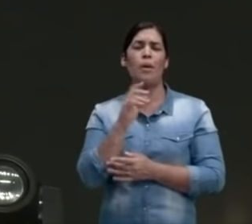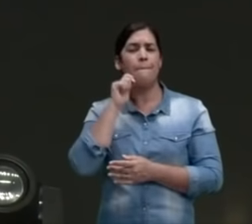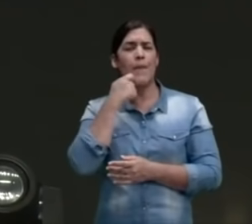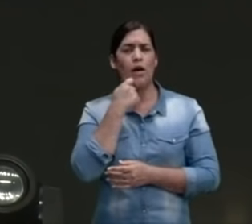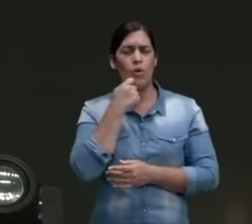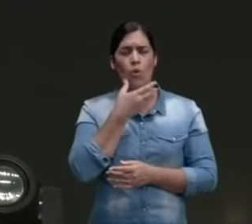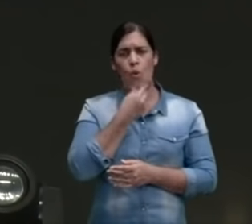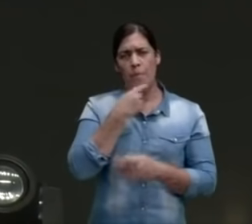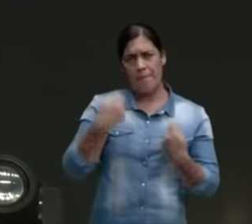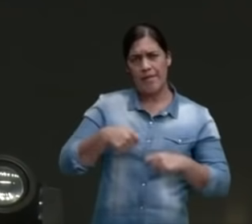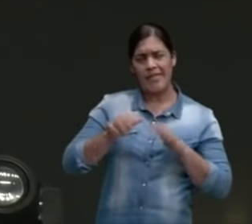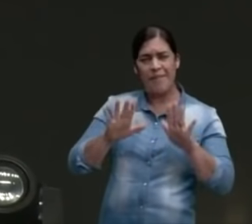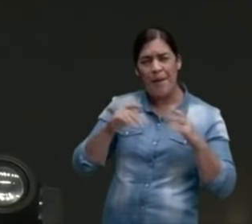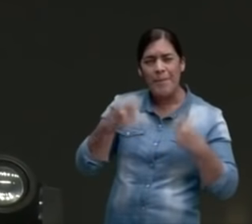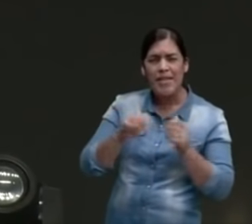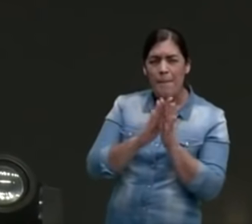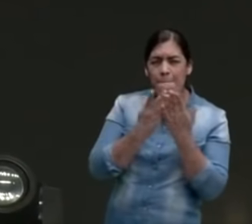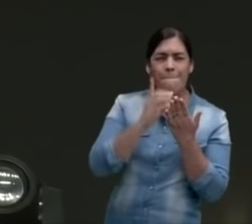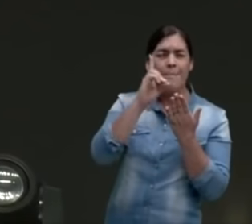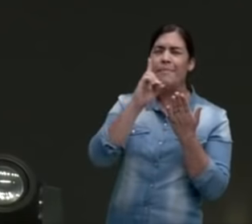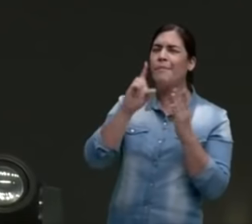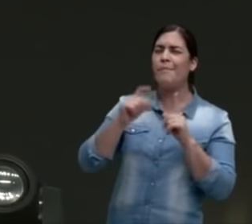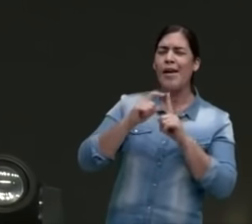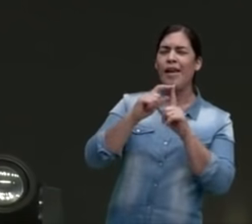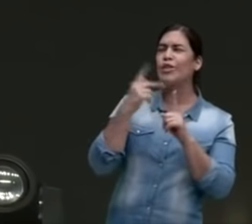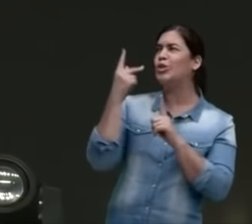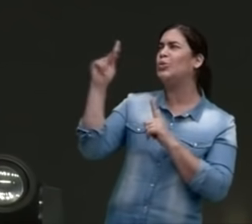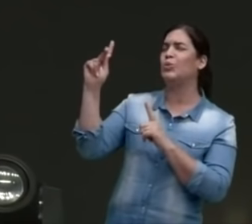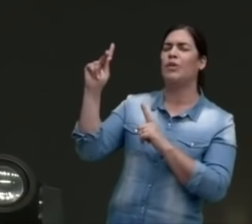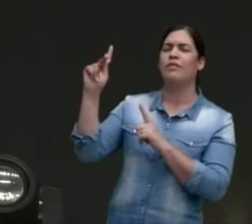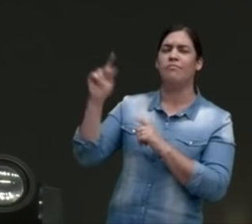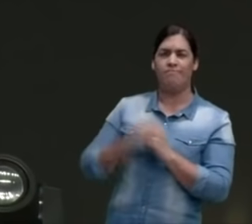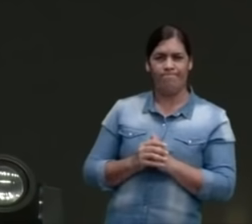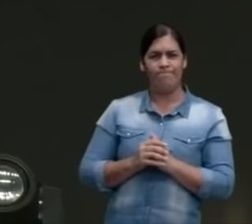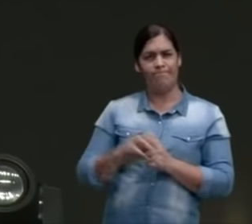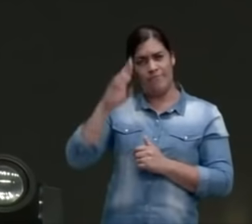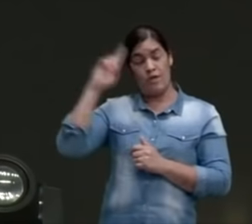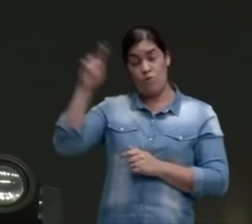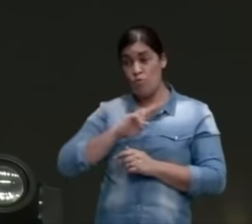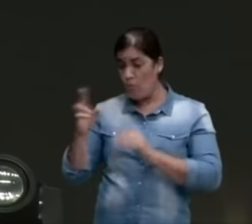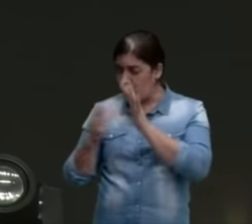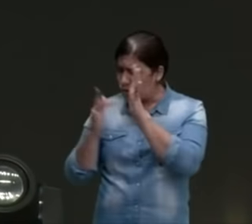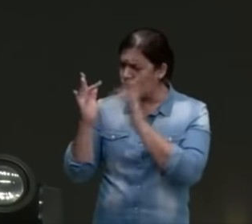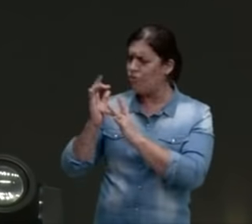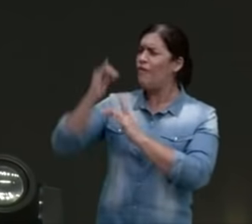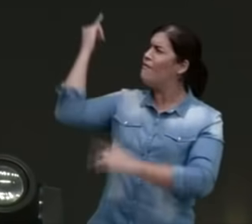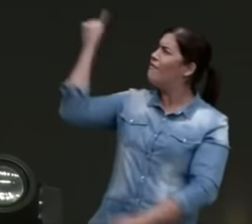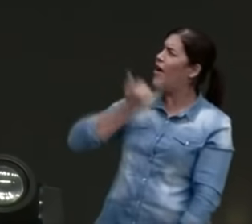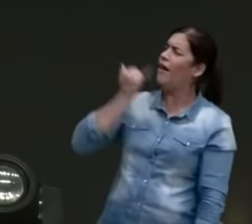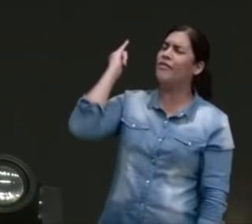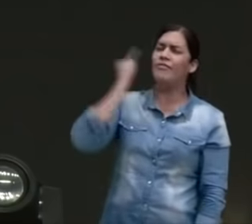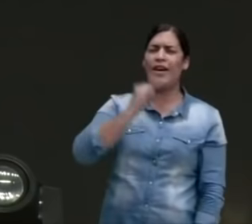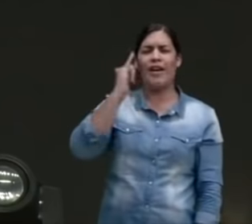homem, mas de toda palavra que sai da tua boca. Senhor, em nome de Jesus, fala conosco, Pai. Eu sei